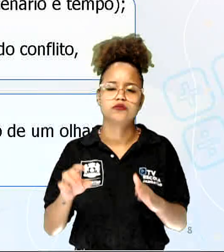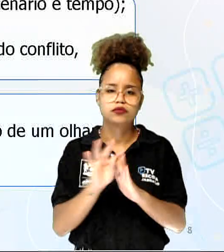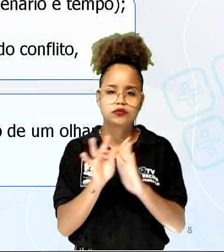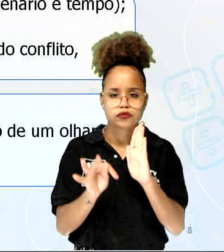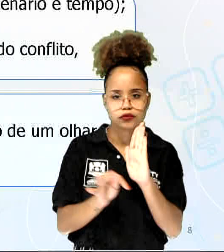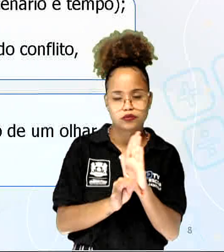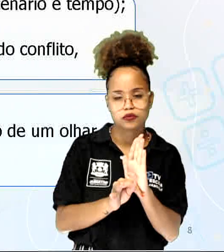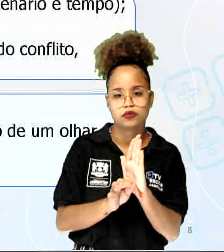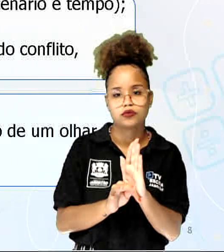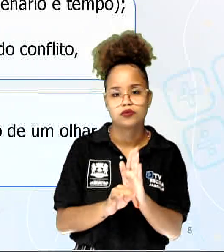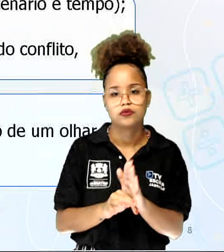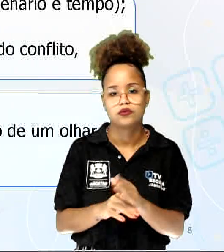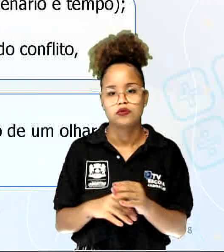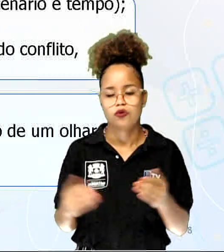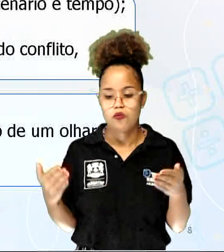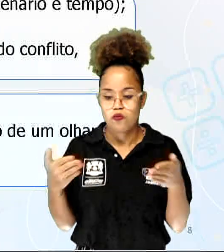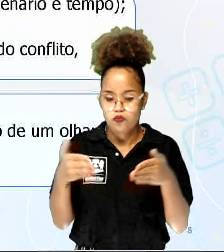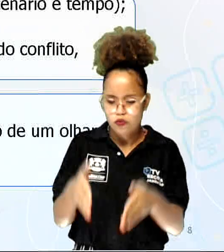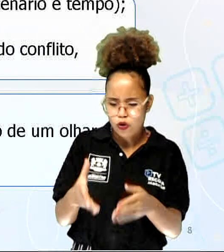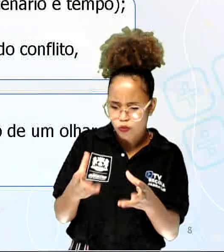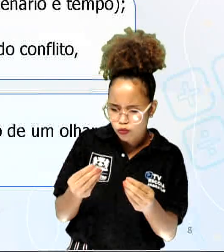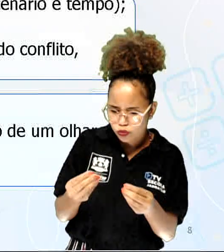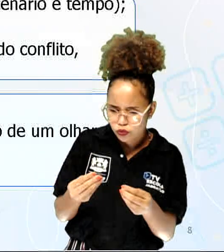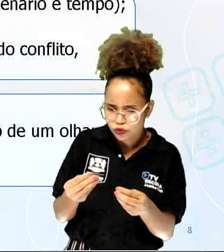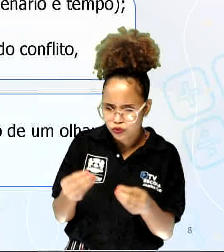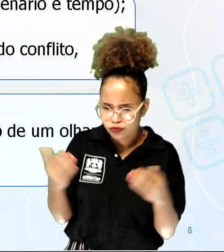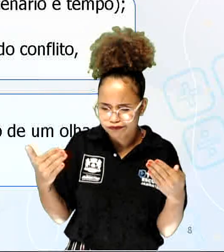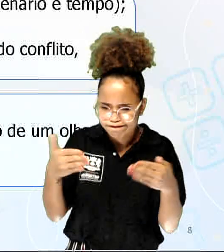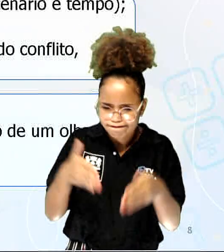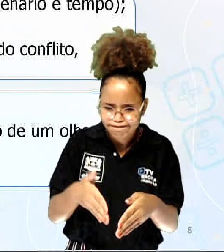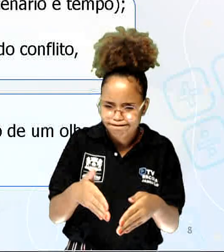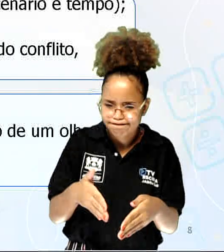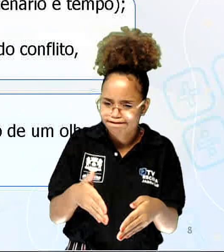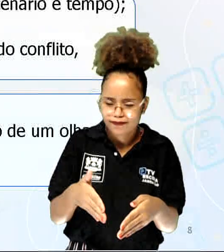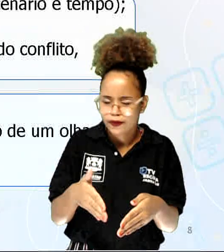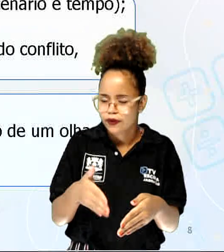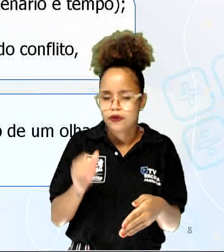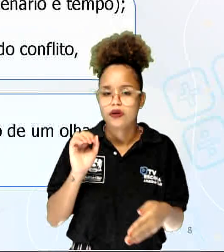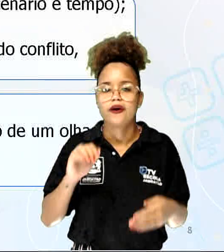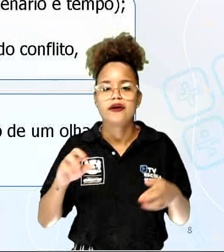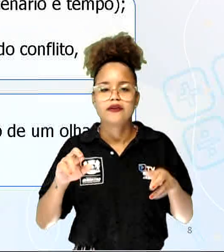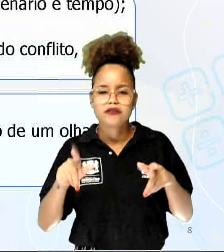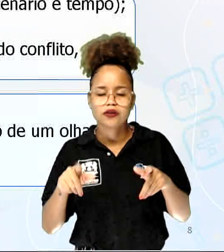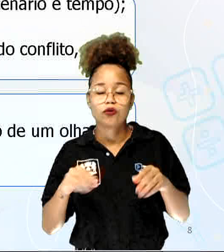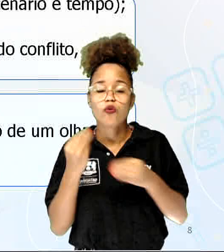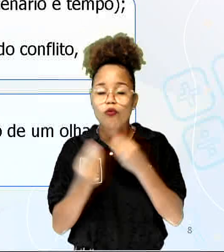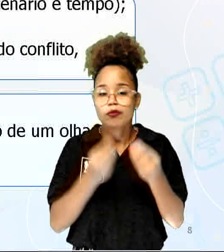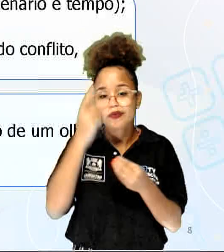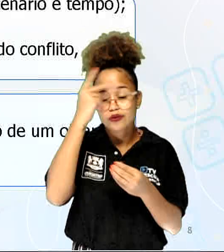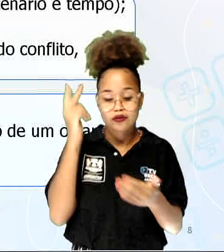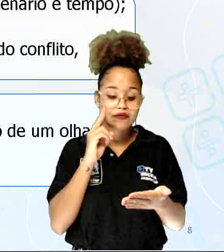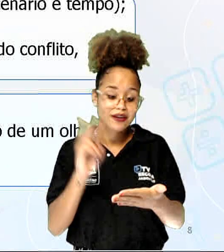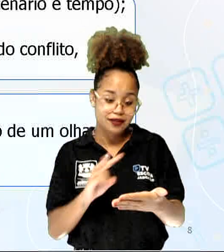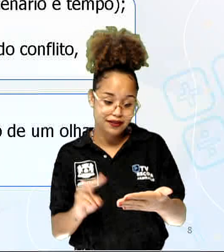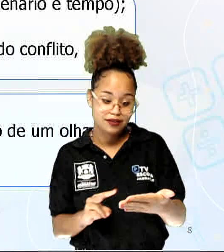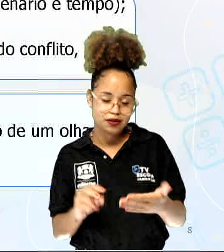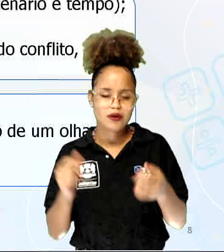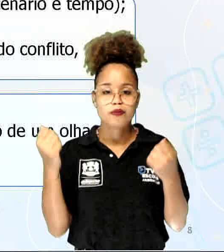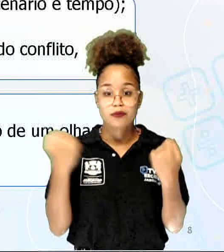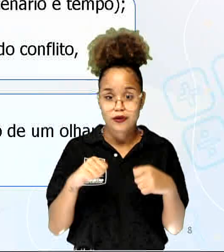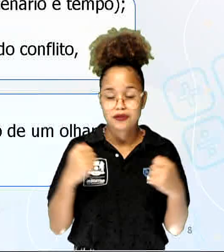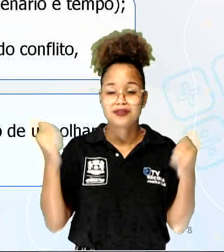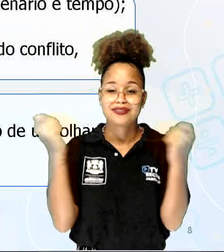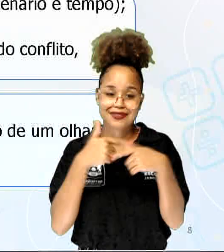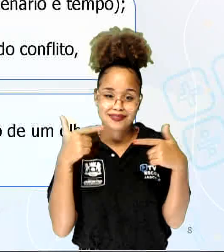forma muito coerente. Ele tem que ter algo que quebra a expectativa para que você possa se divertir.